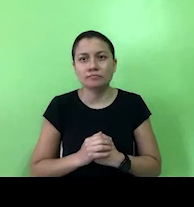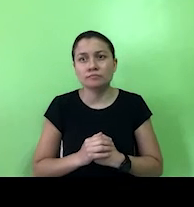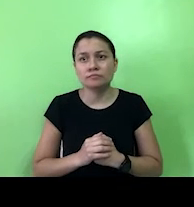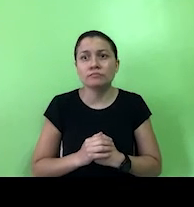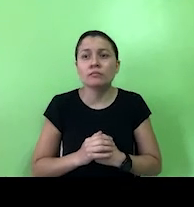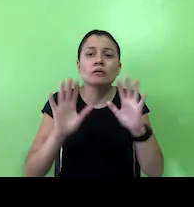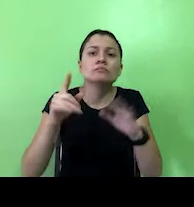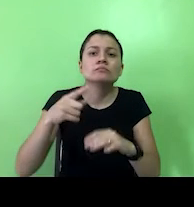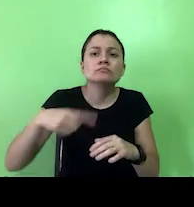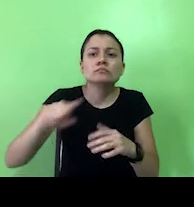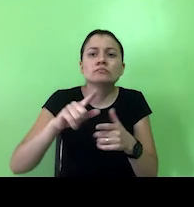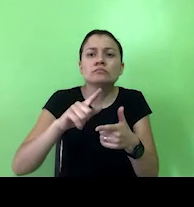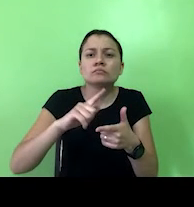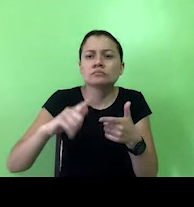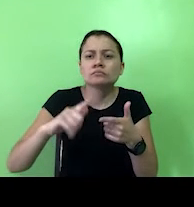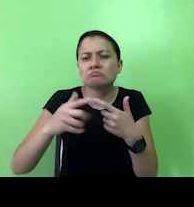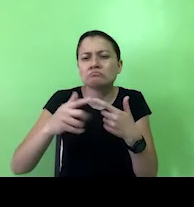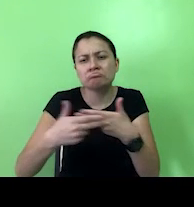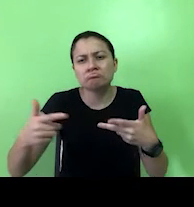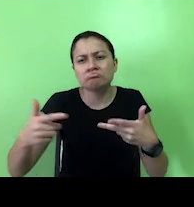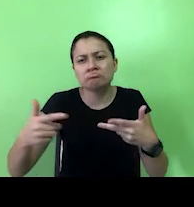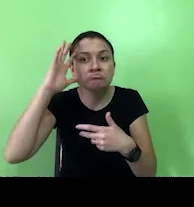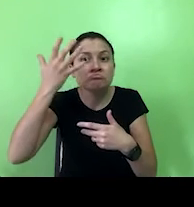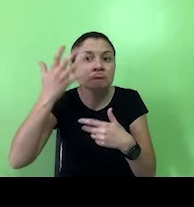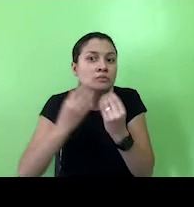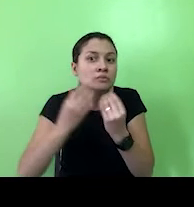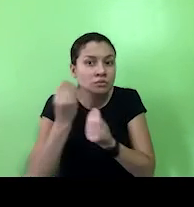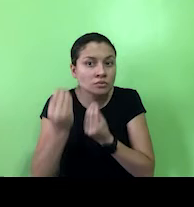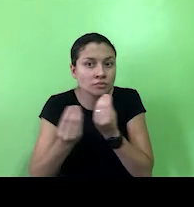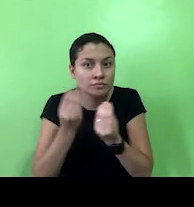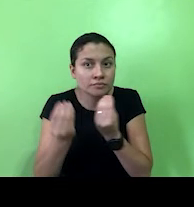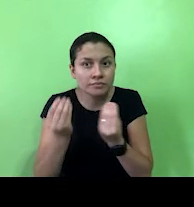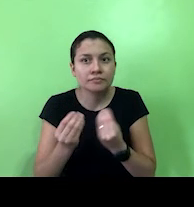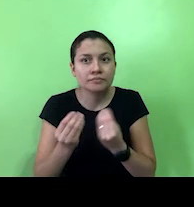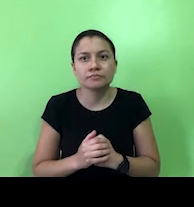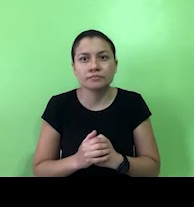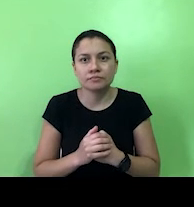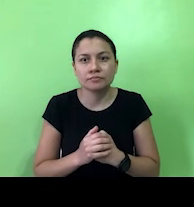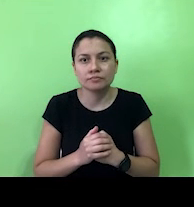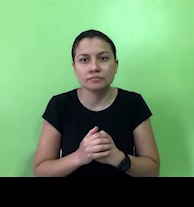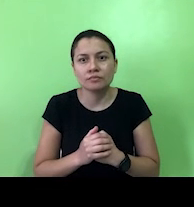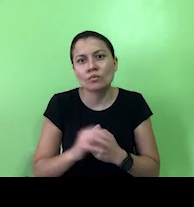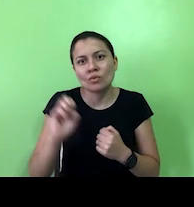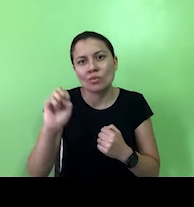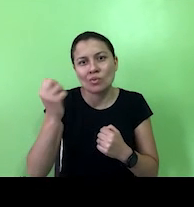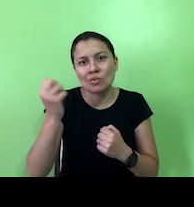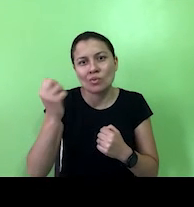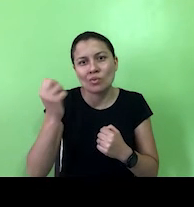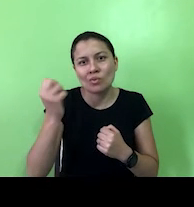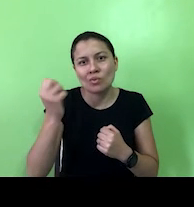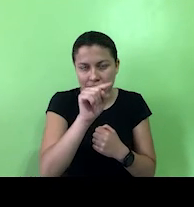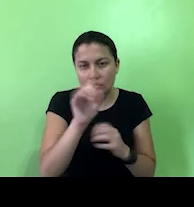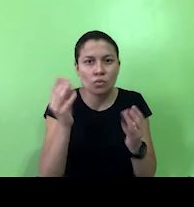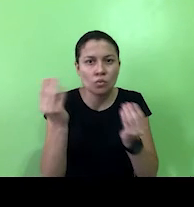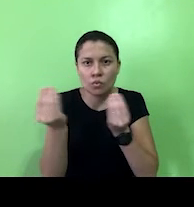E como a gente resolveu, então, todos esses desafios dentro do processo de validação, né? Ou pelo menos esses mais principais. A parte